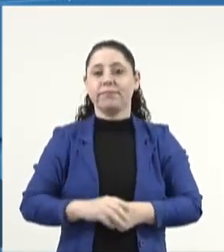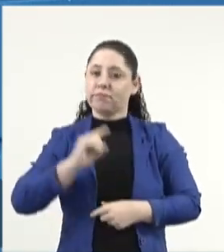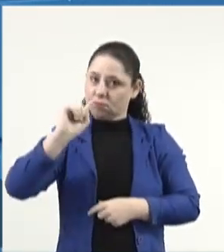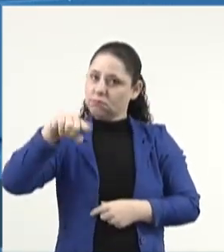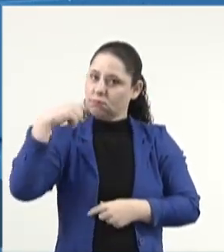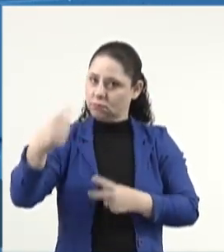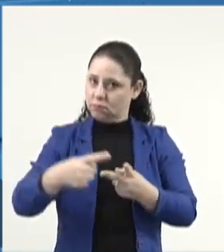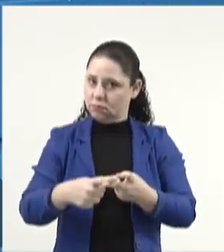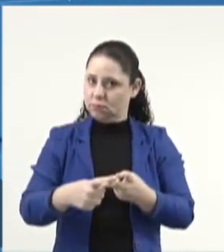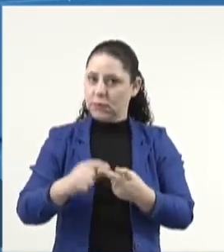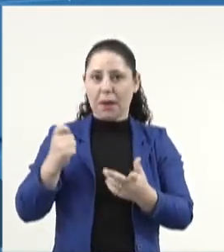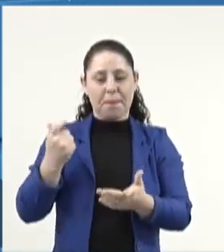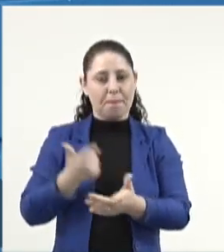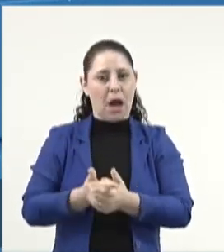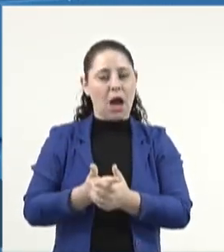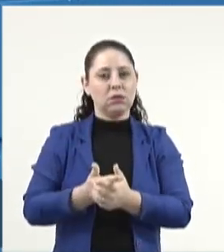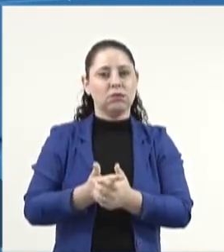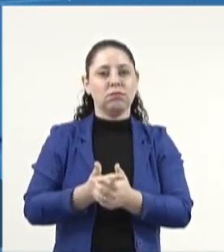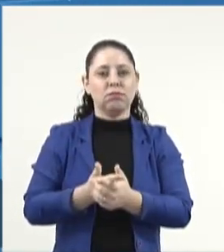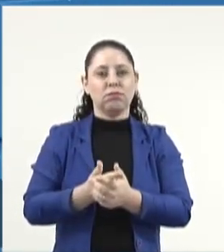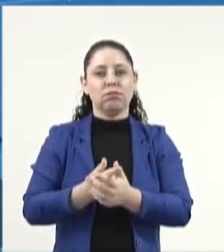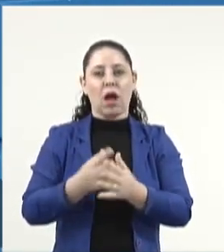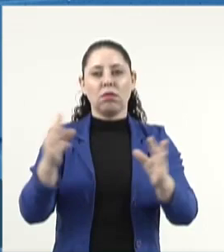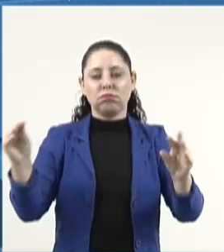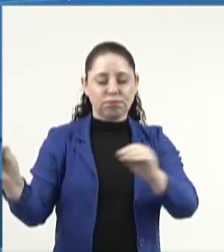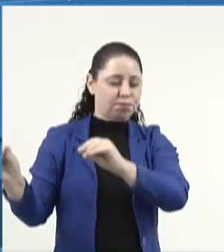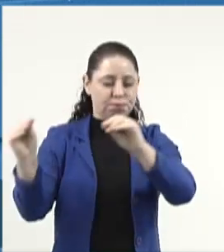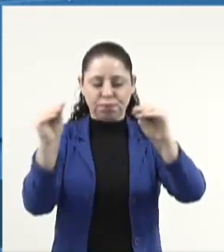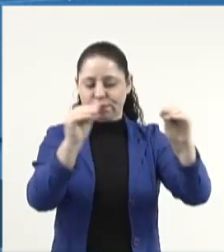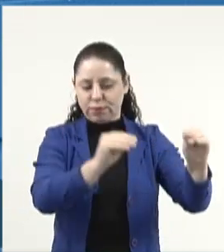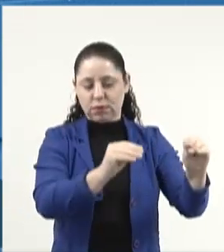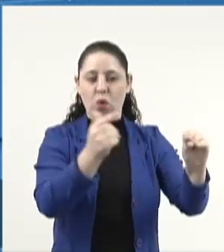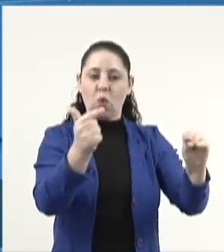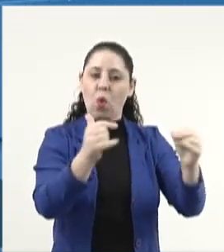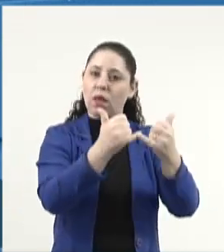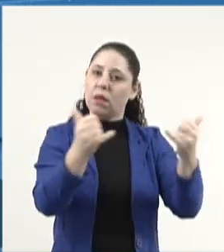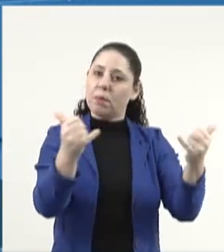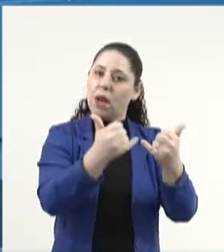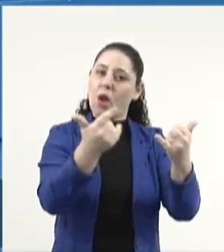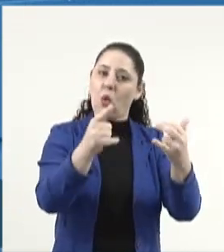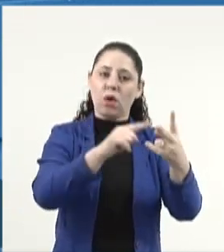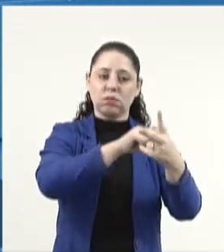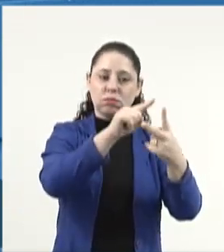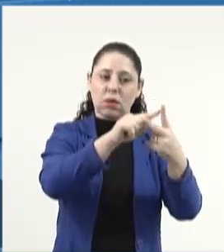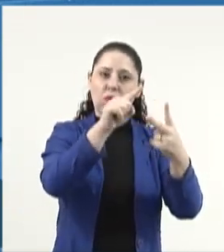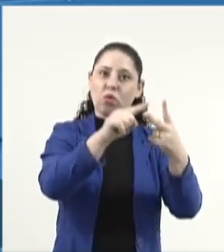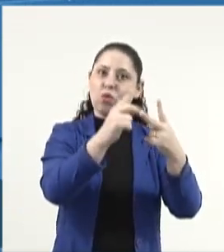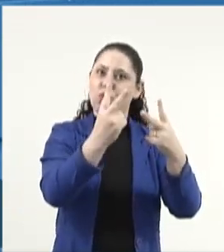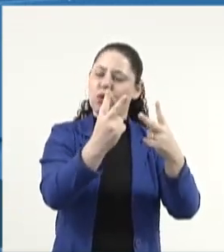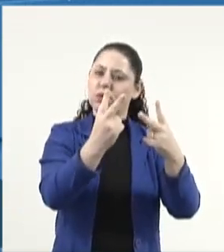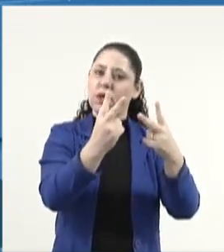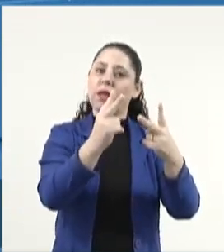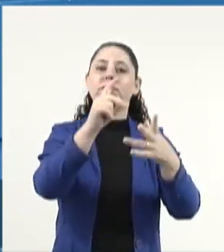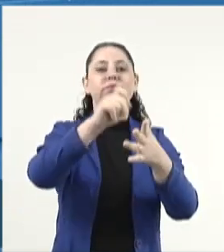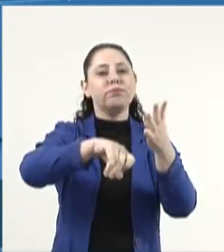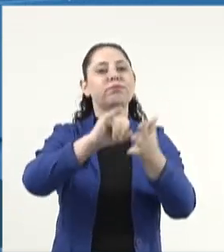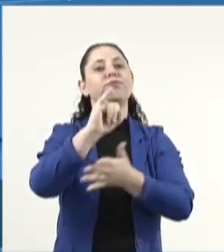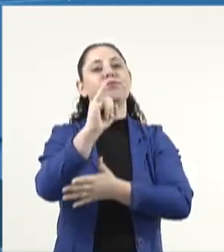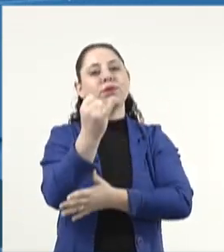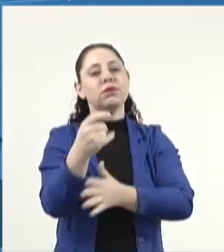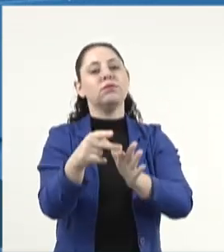Depois você paga a transmissão dessa energia, que é outra empresa. E aí tem os